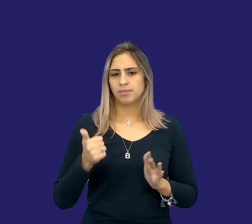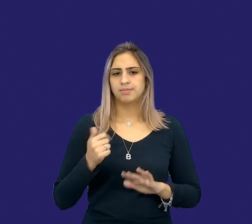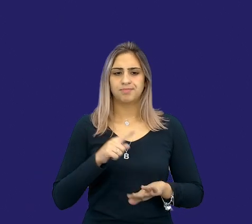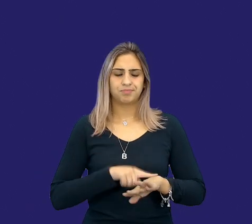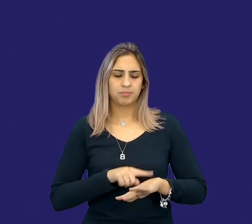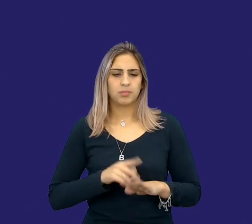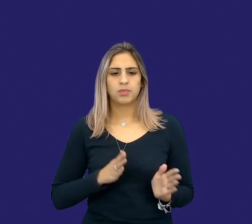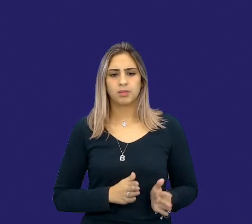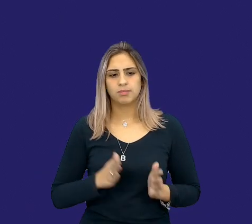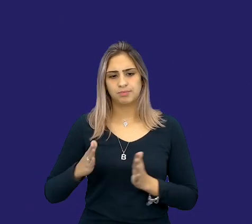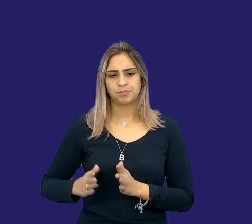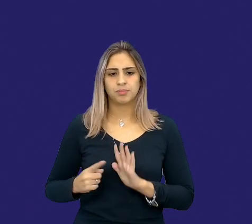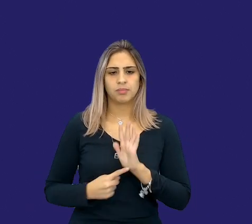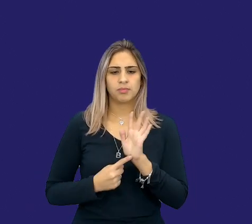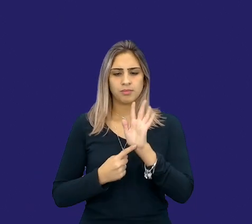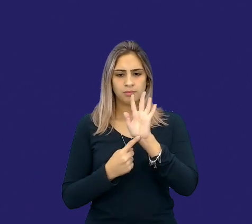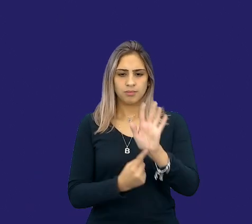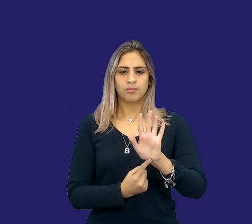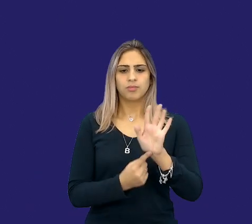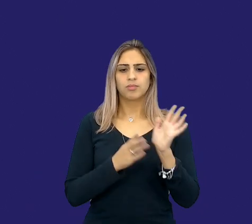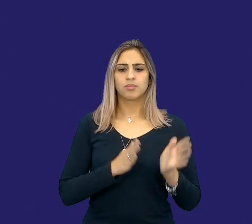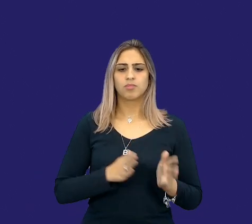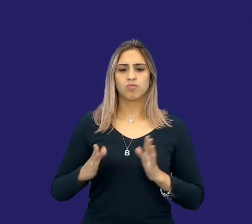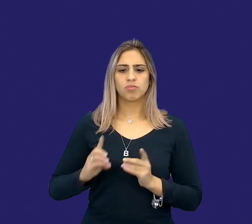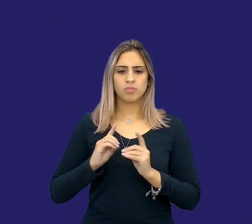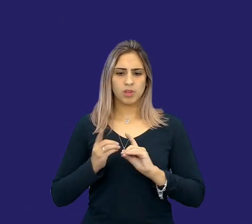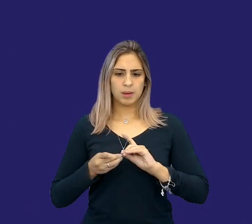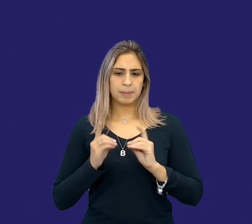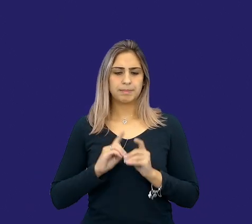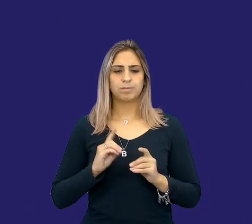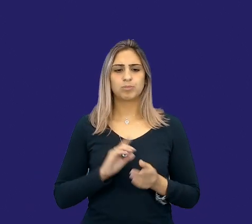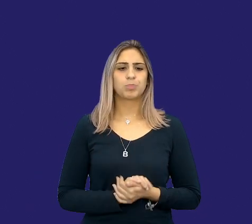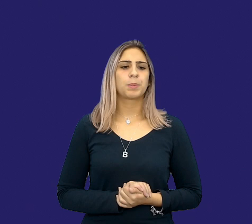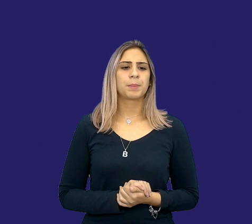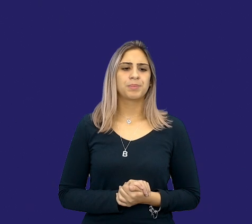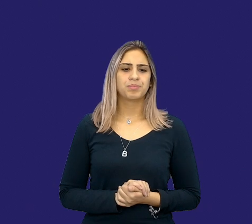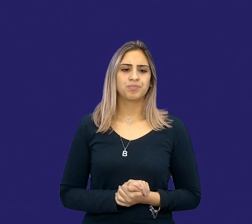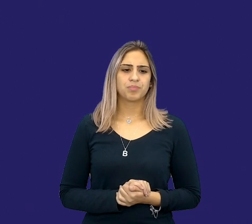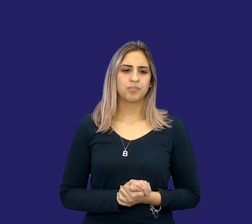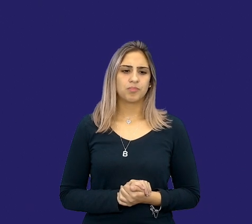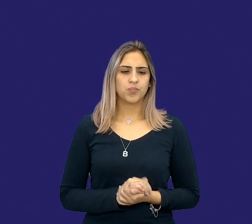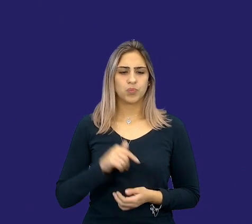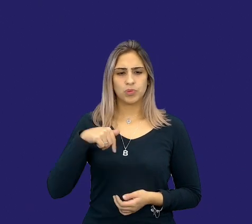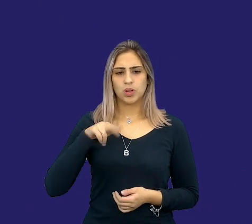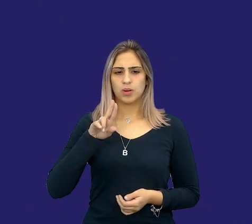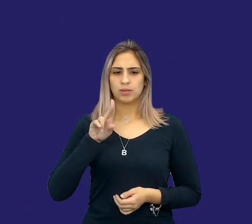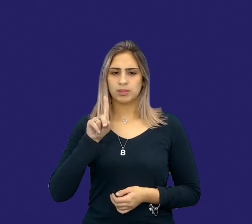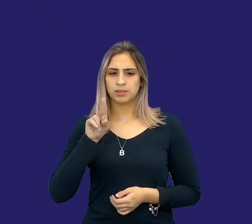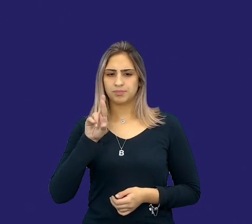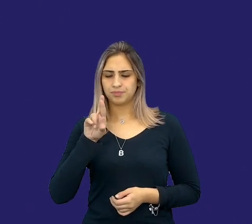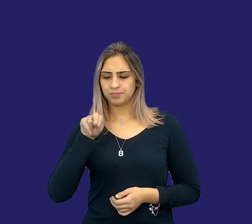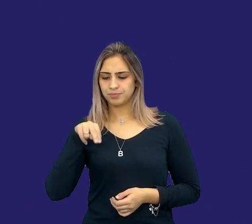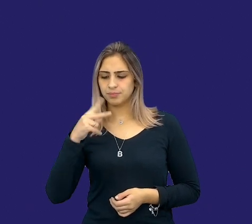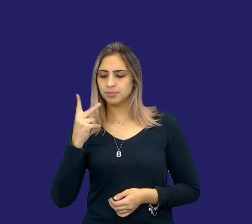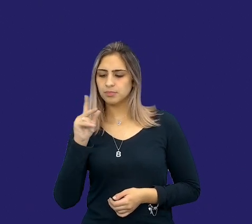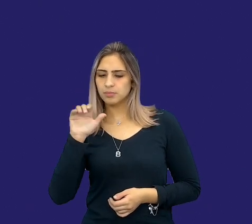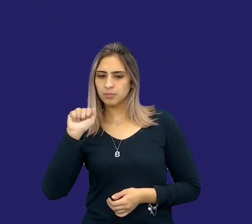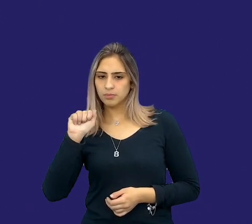momento, então, apresentando a sequência didática, quadrinhas e cantigas do nosso